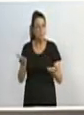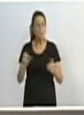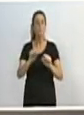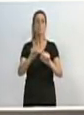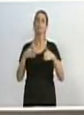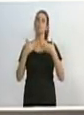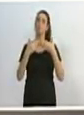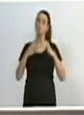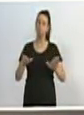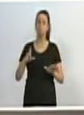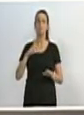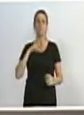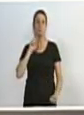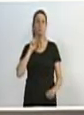fazer com que a gente tenha